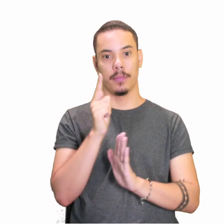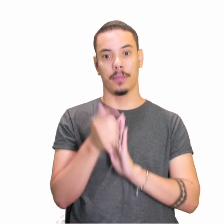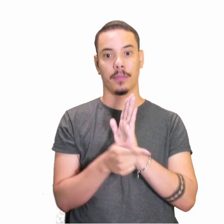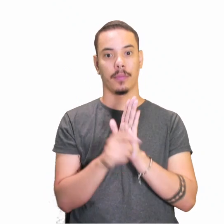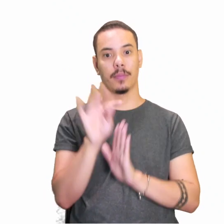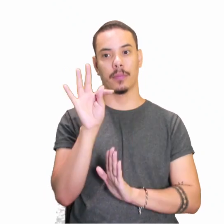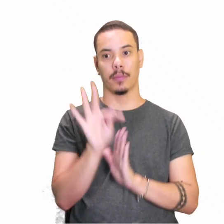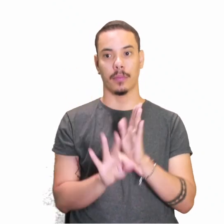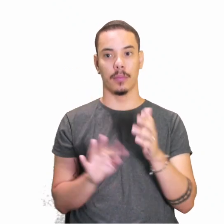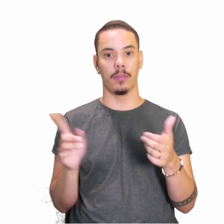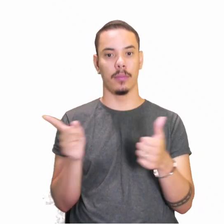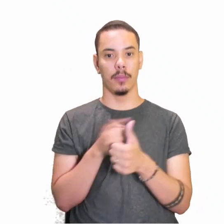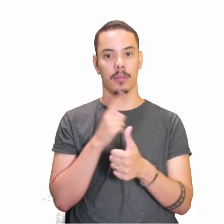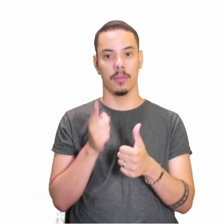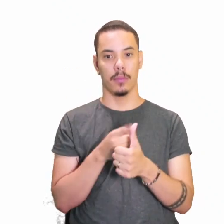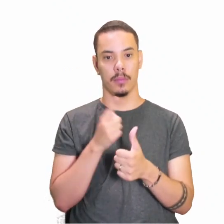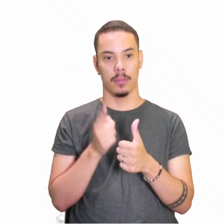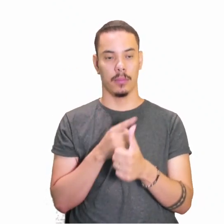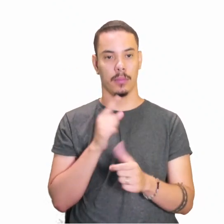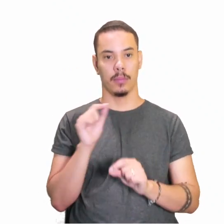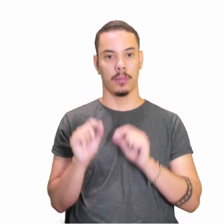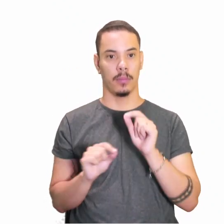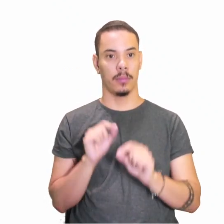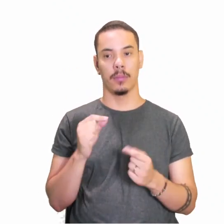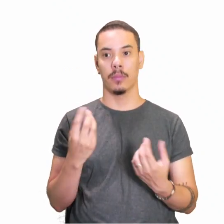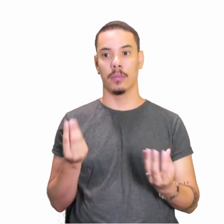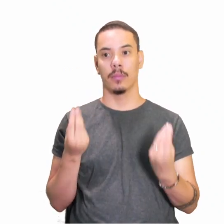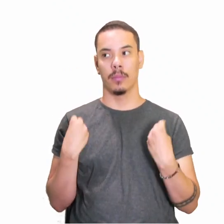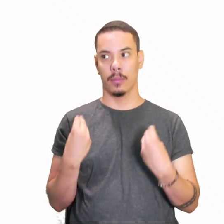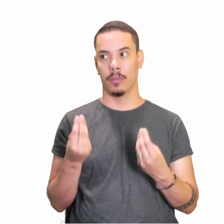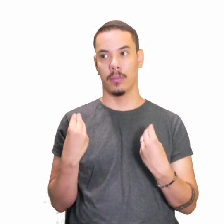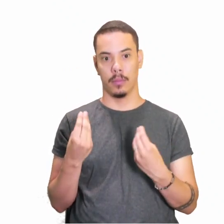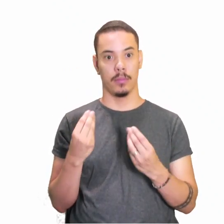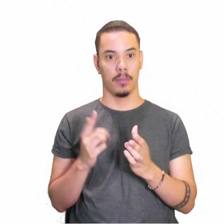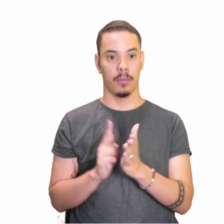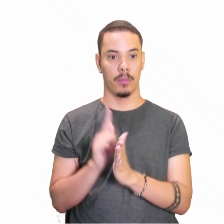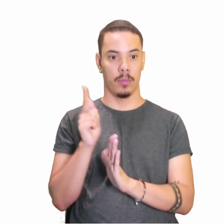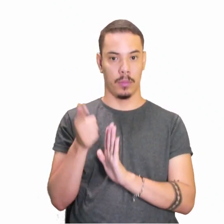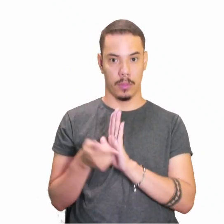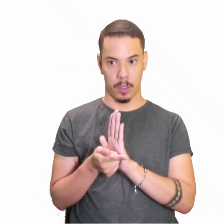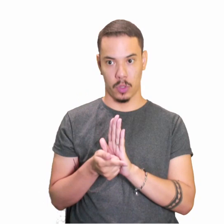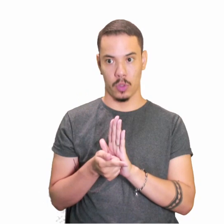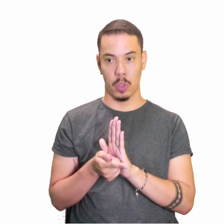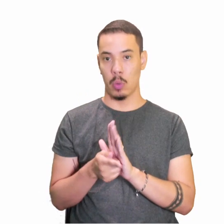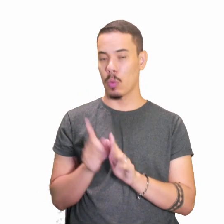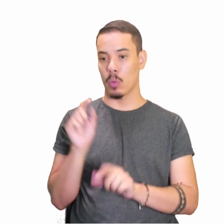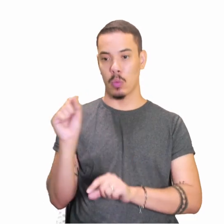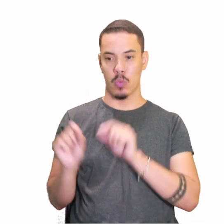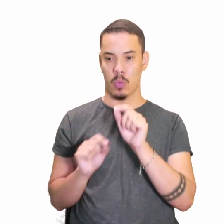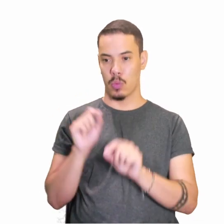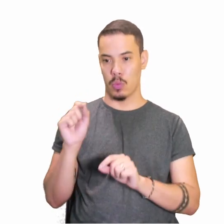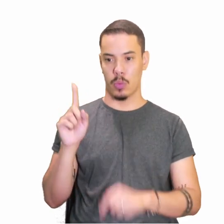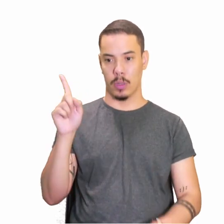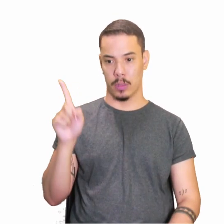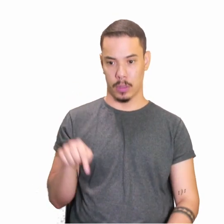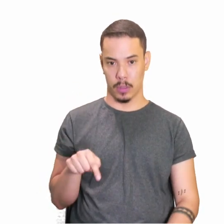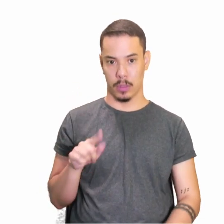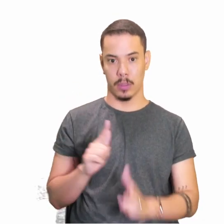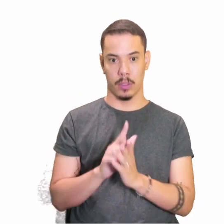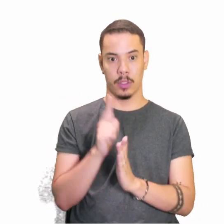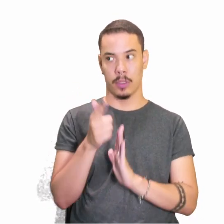textuais. Primeira coisa, para que servem esses gêneros? O que são, né? O que é esse